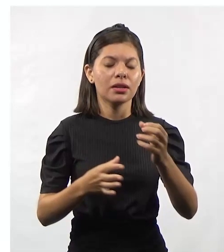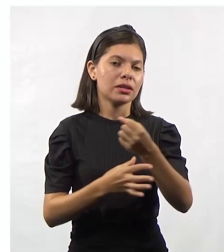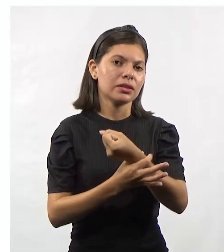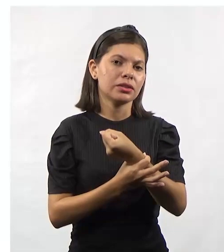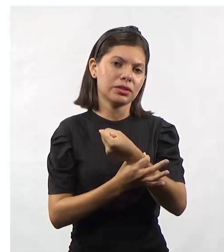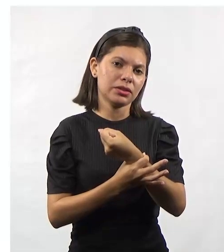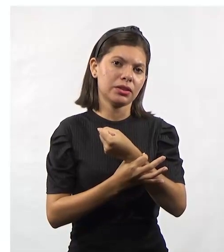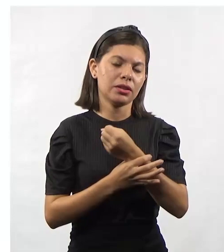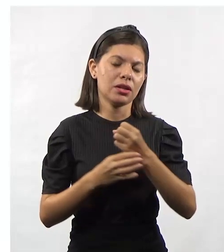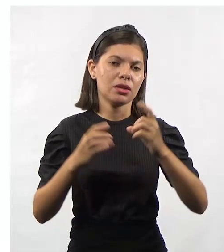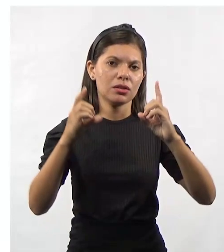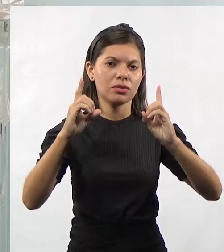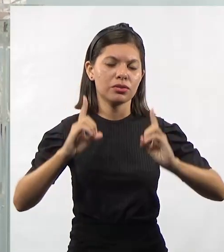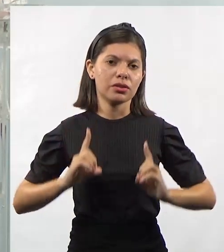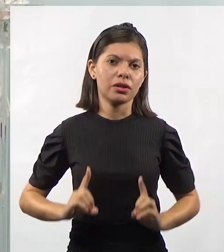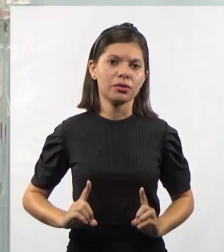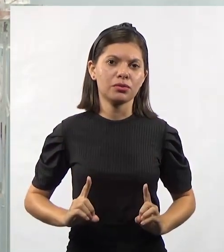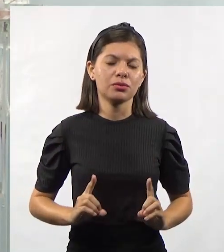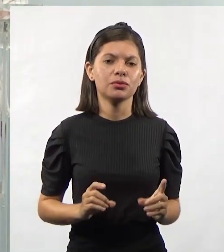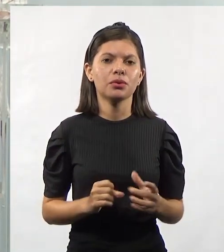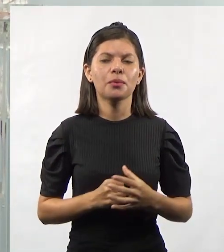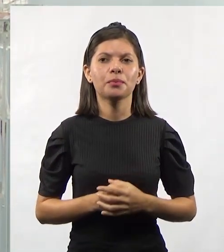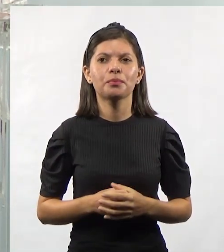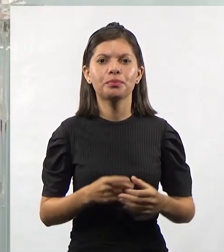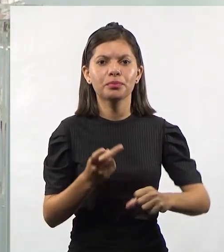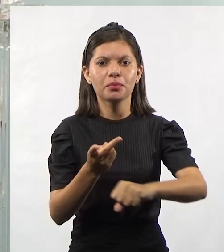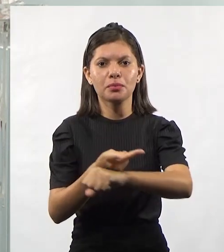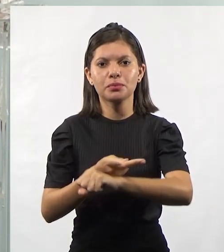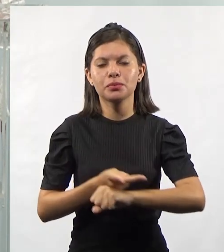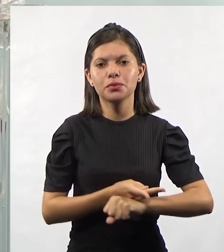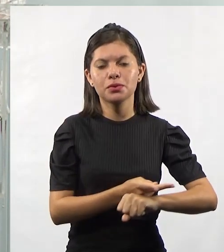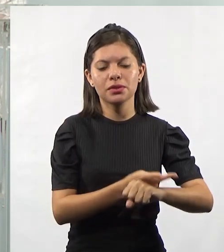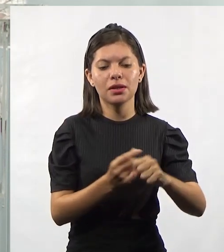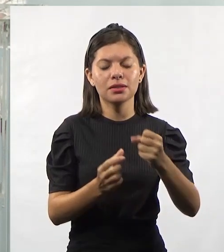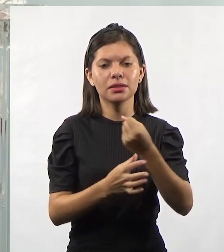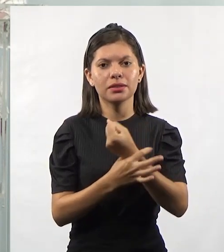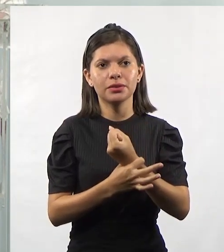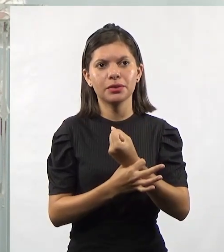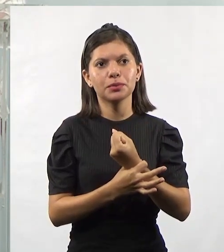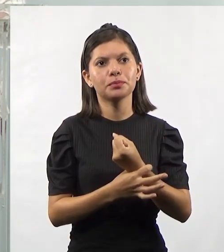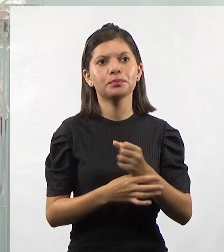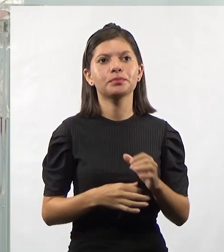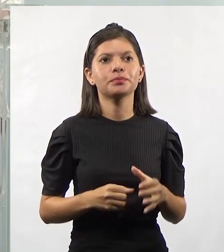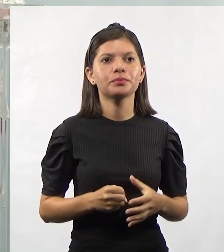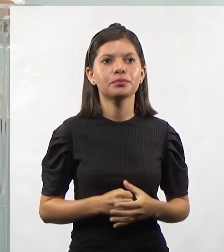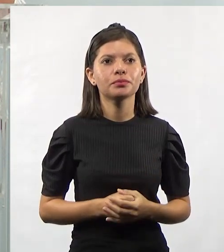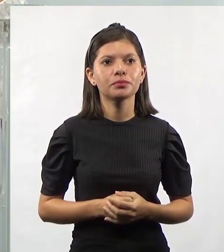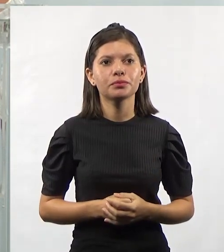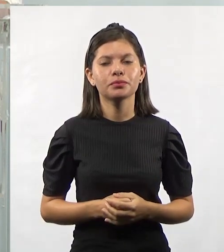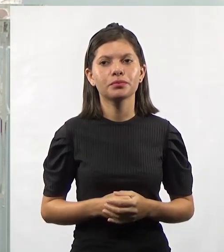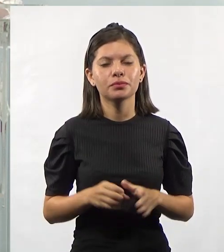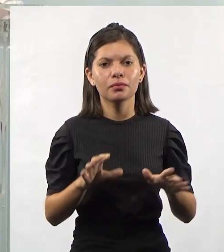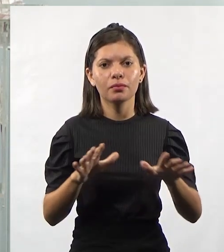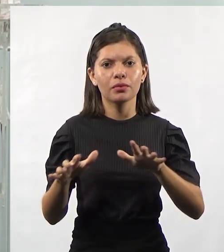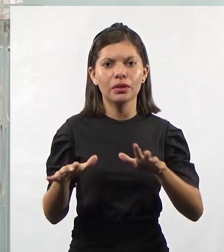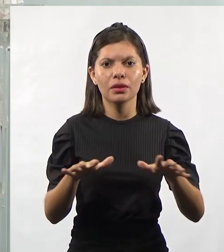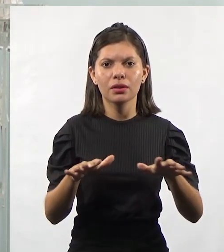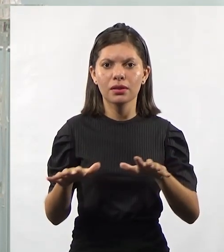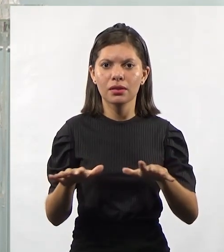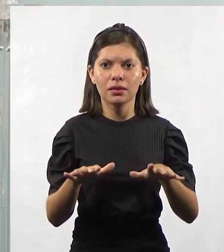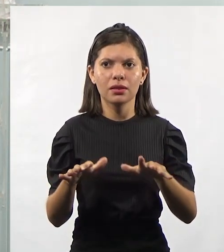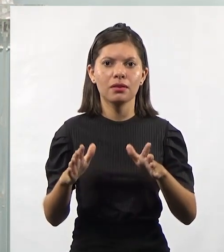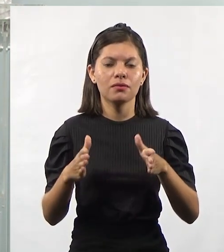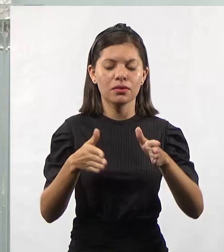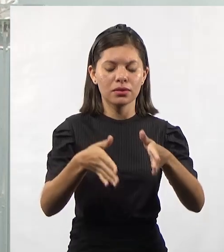garantia dos seus direitos e buscar essa garantia, tá? Então, é nesse movimento